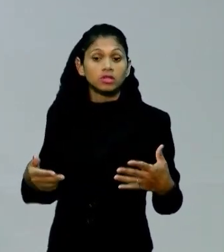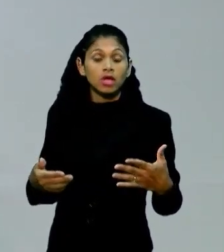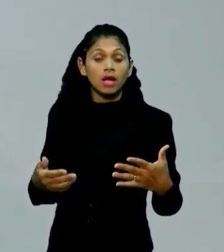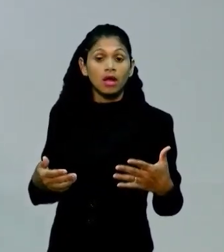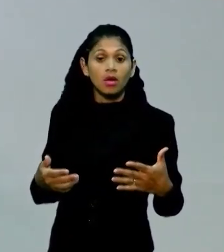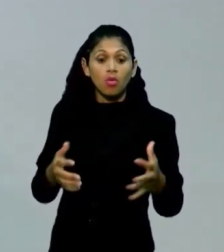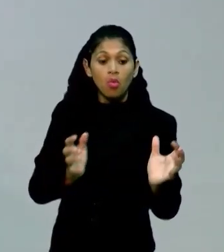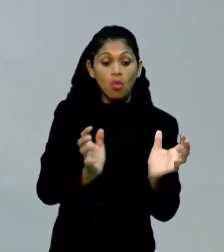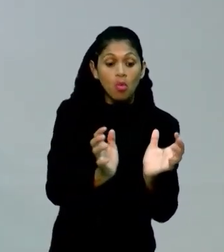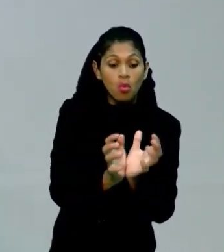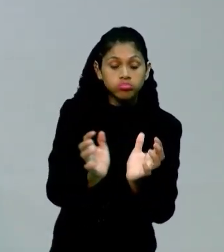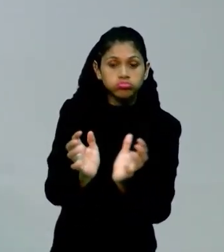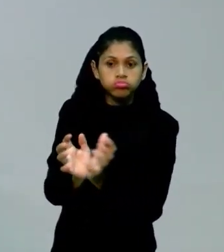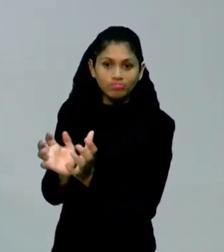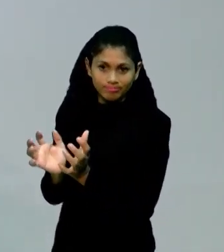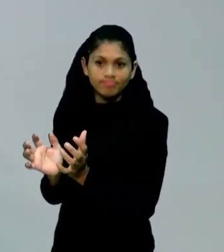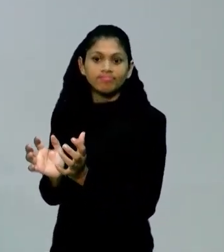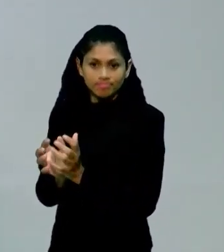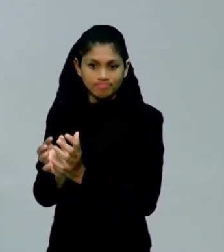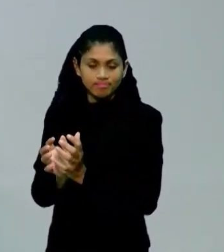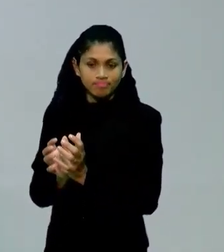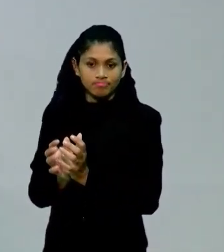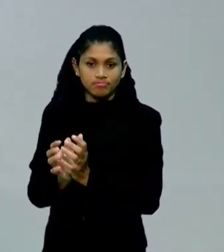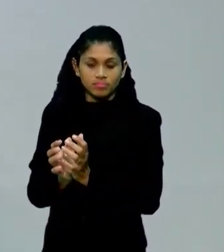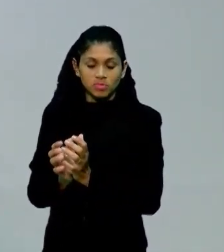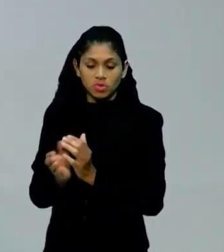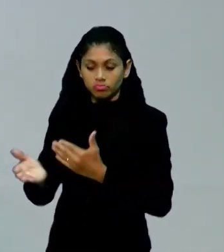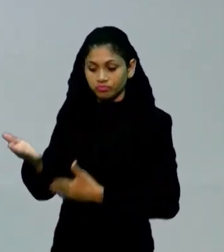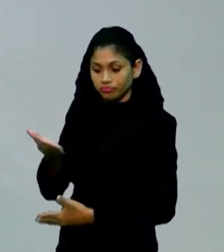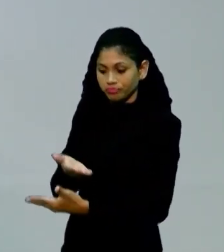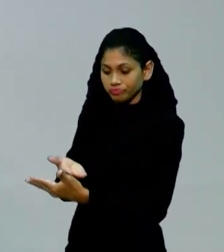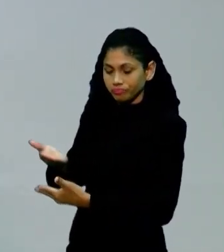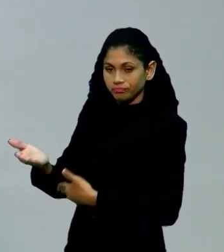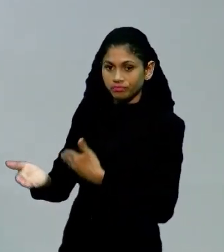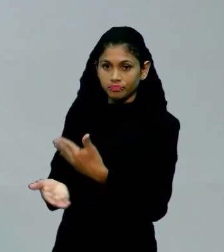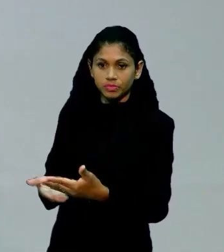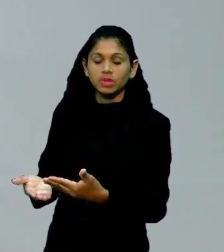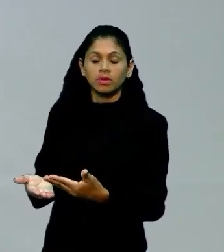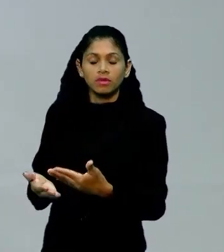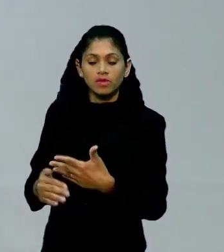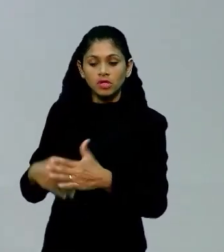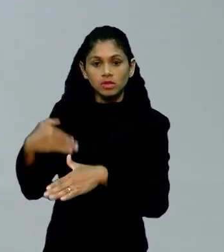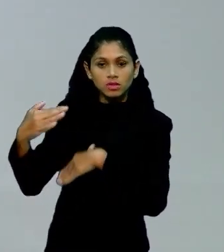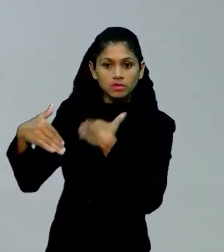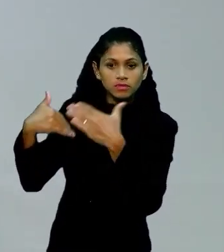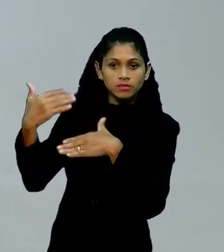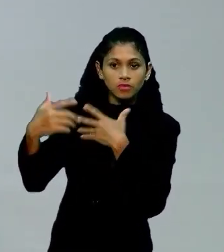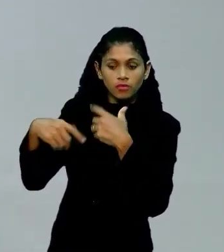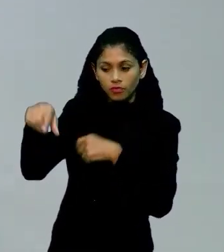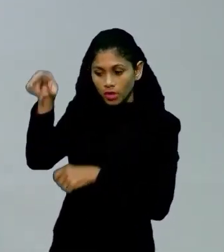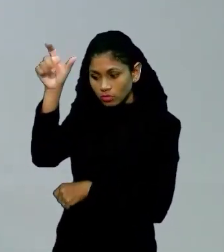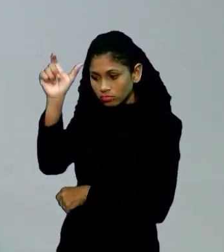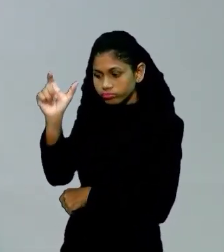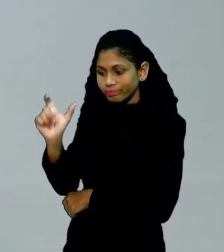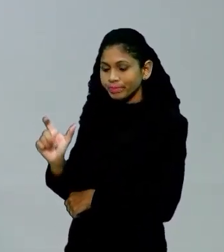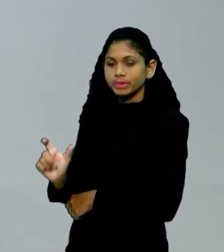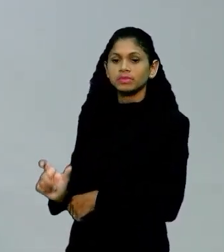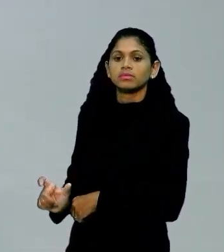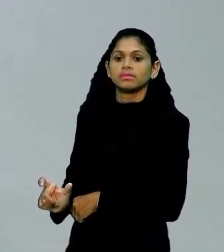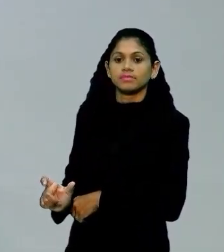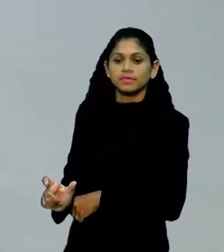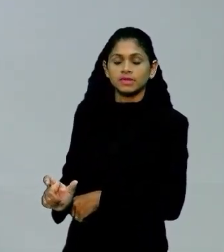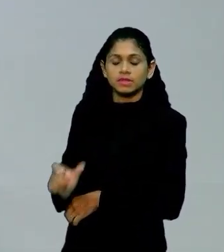essa troca vai construindo um certo perfil e aquele perfil vai nos Direcionar para uma determinada